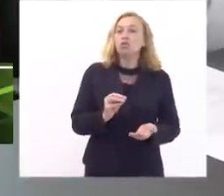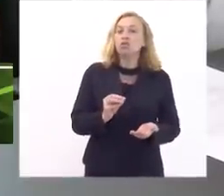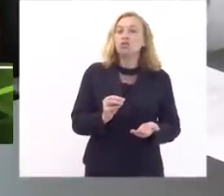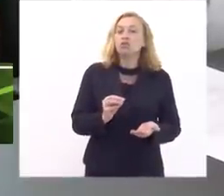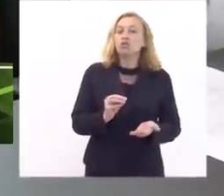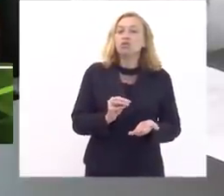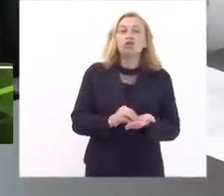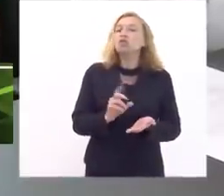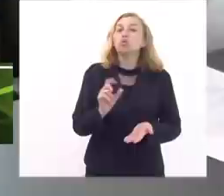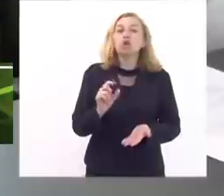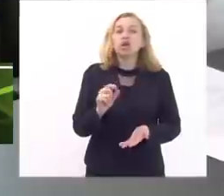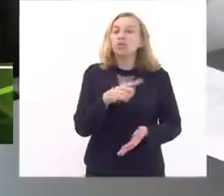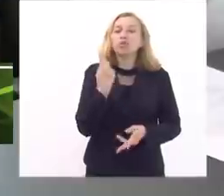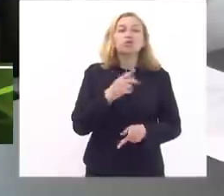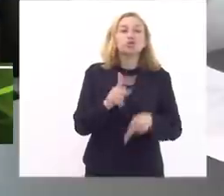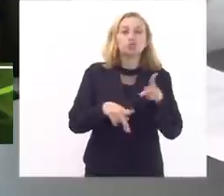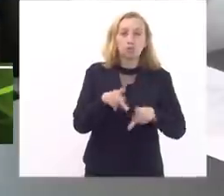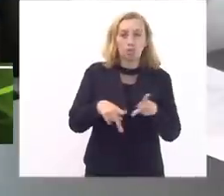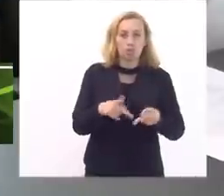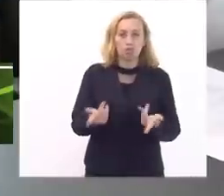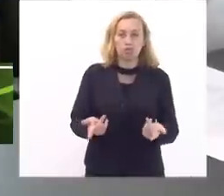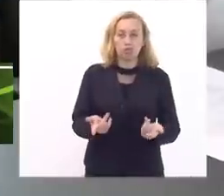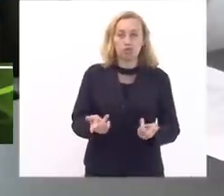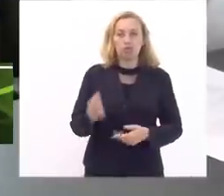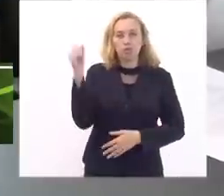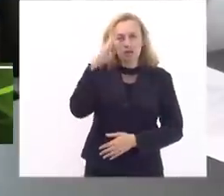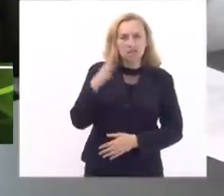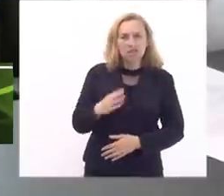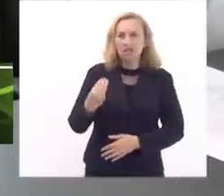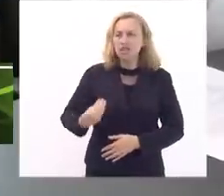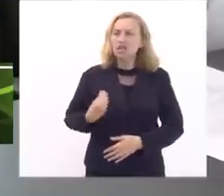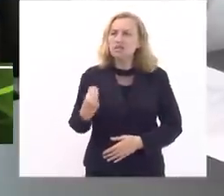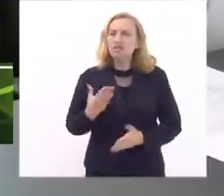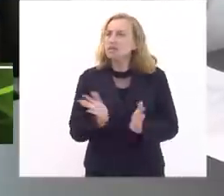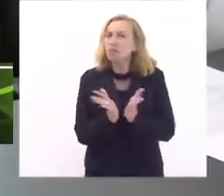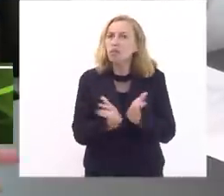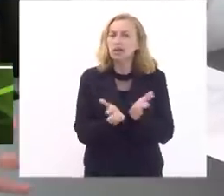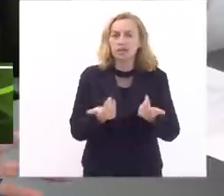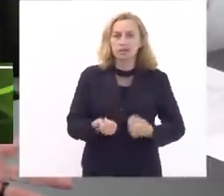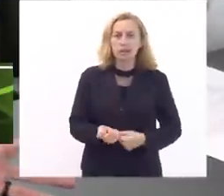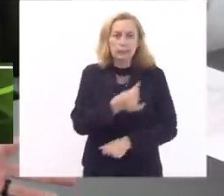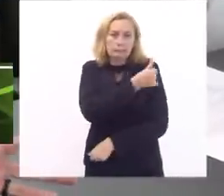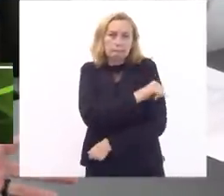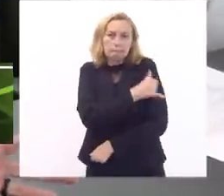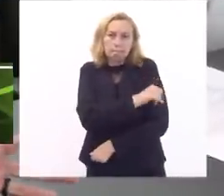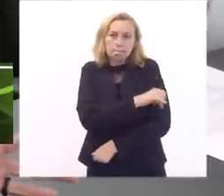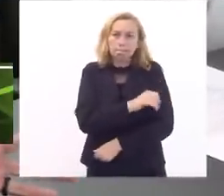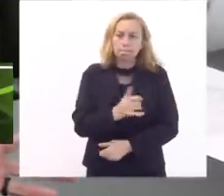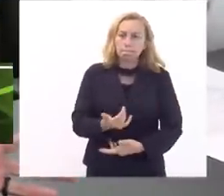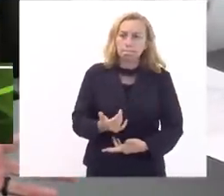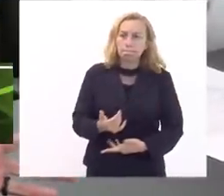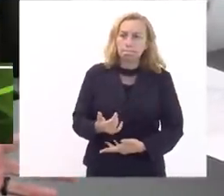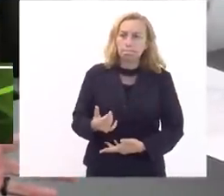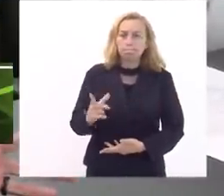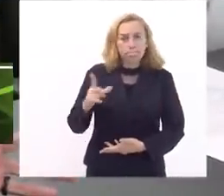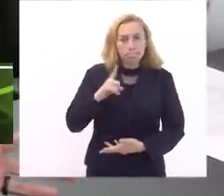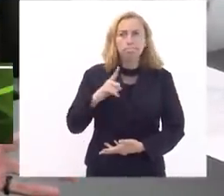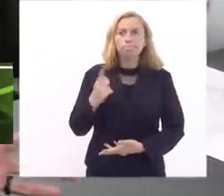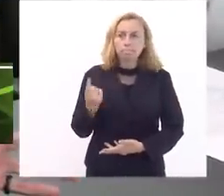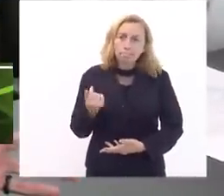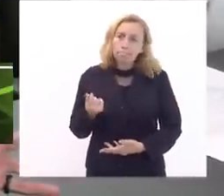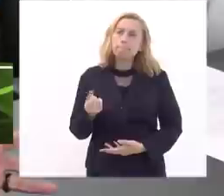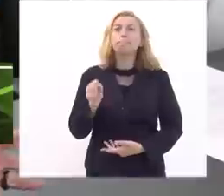povo? O que, que resta para o brasileiro, para a brasileira que vive nessa situação? Rio de Janeiro está nadando em dinheiro.